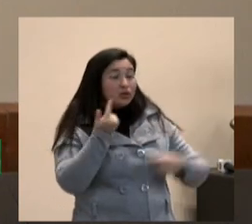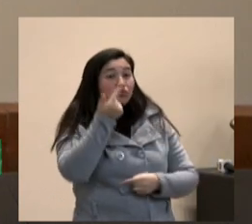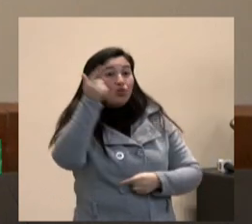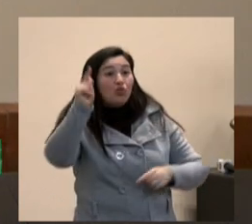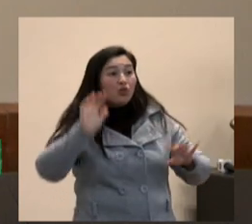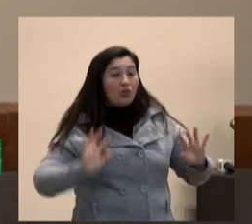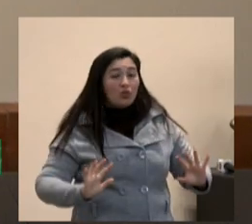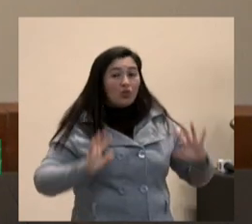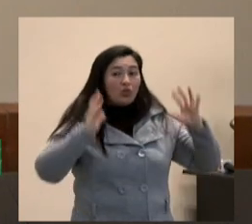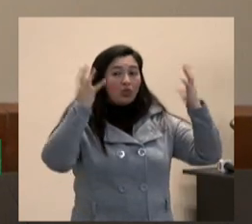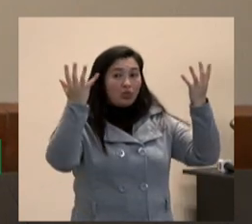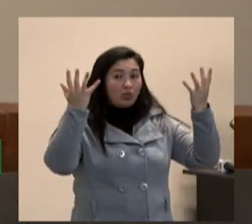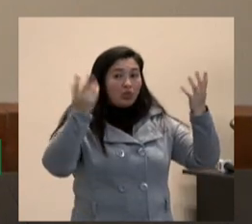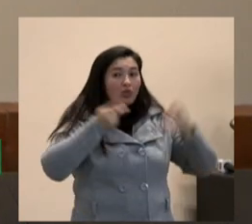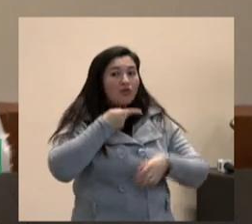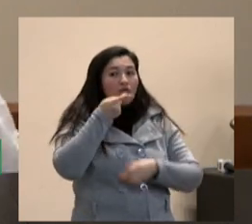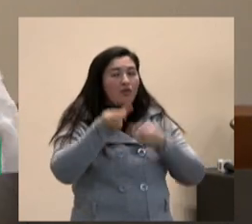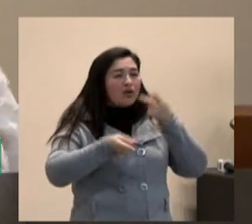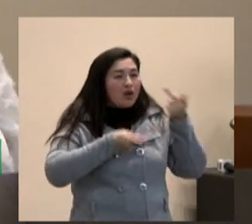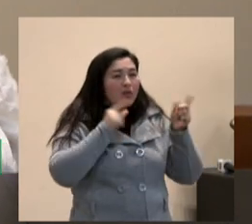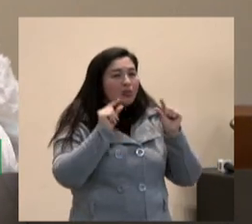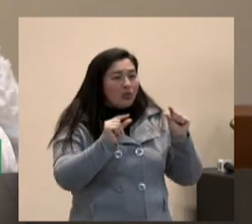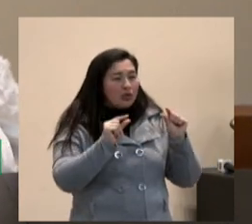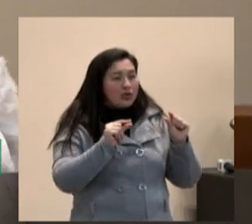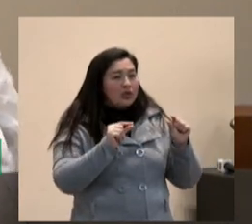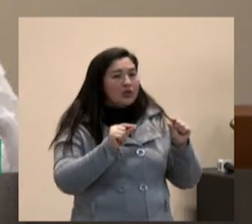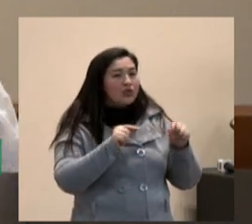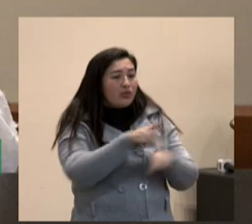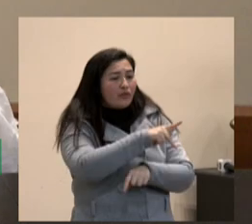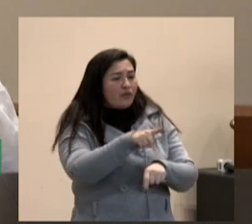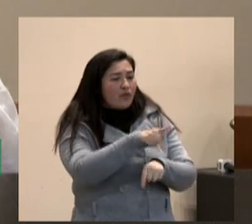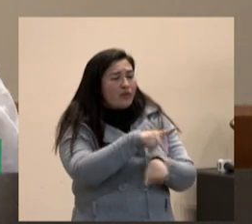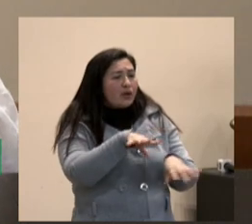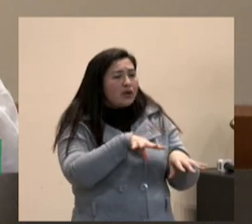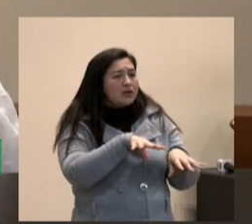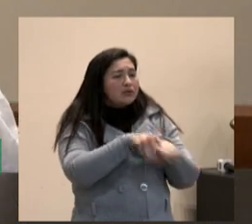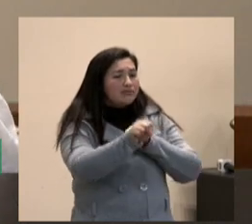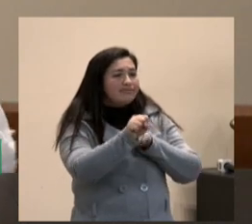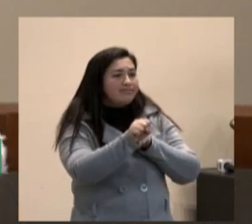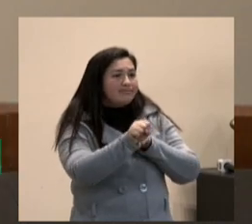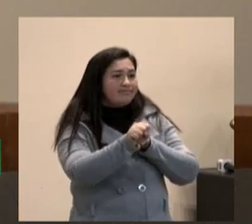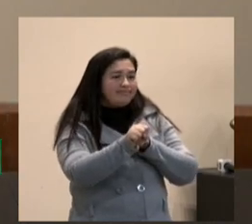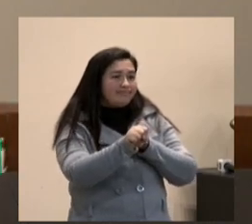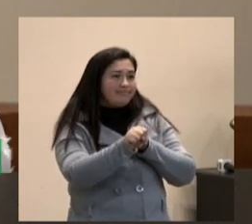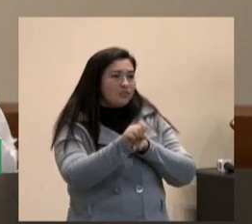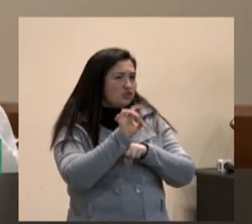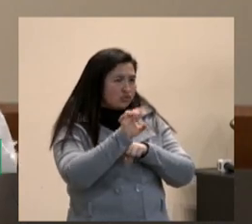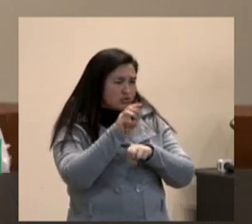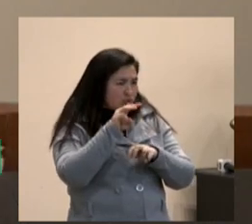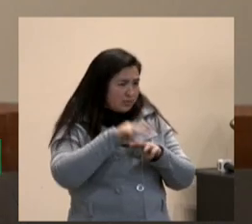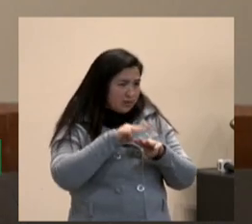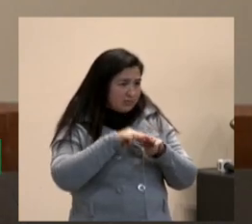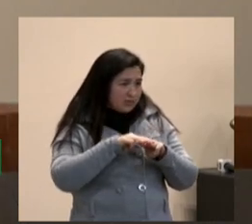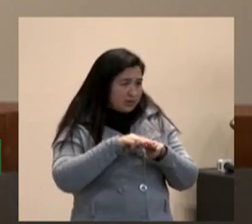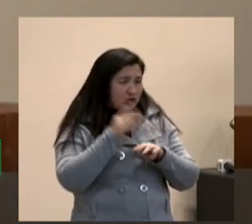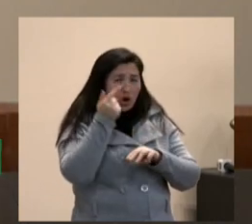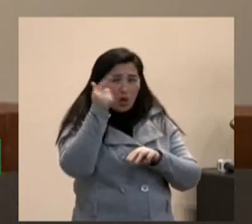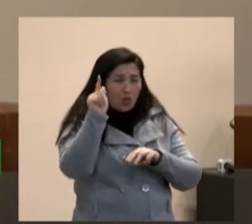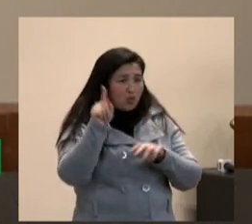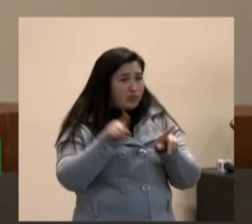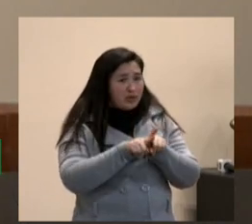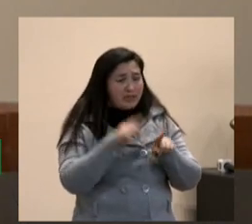sobre o professor formador de professores. Não só, né, do professor de matemática, mas de todas as